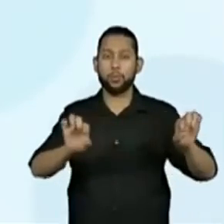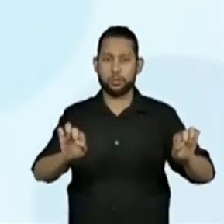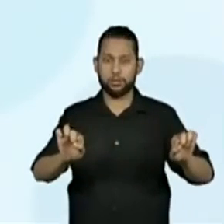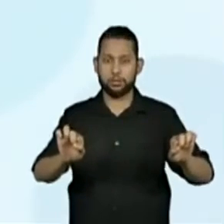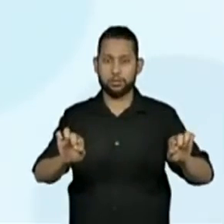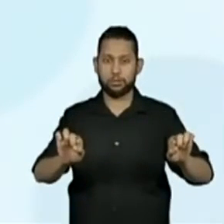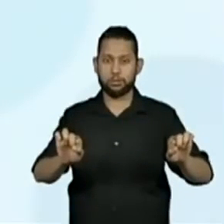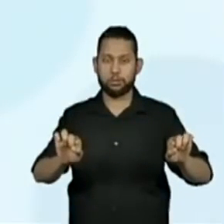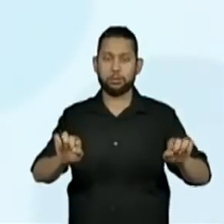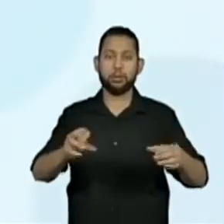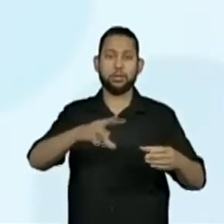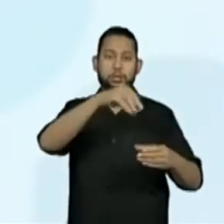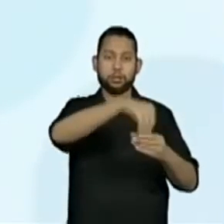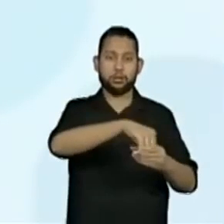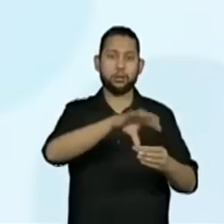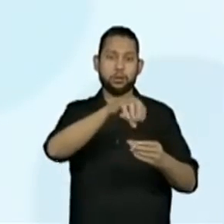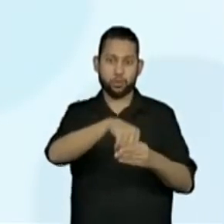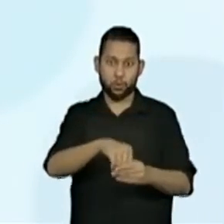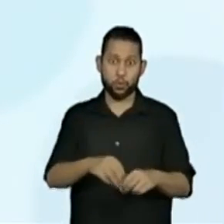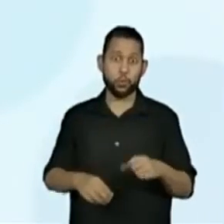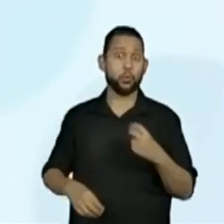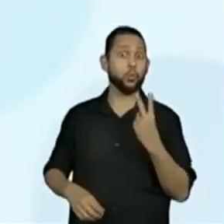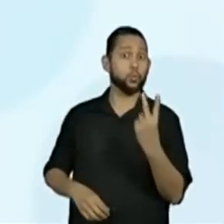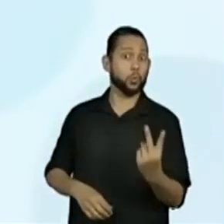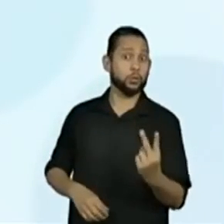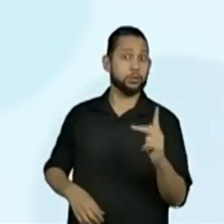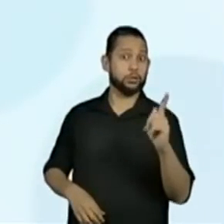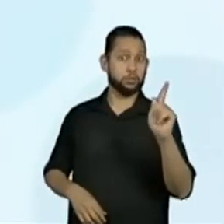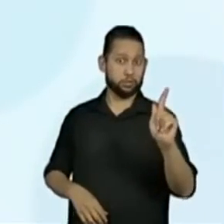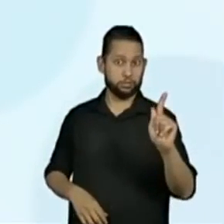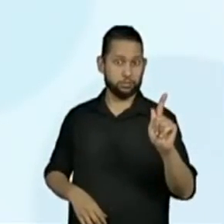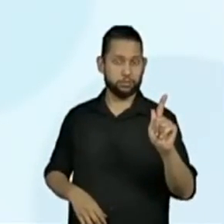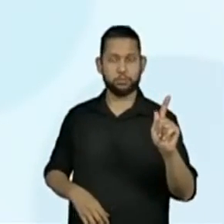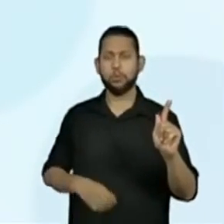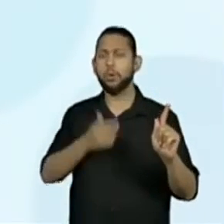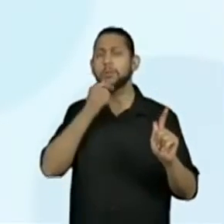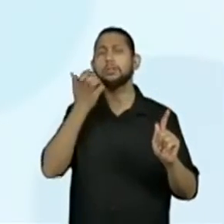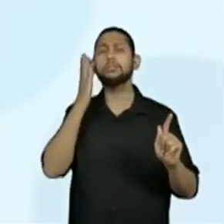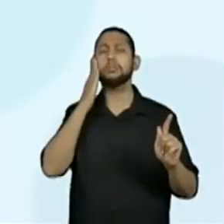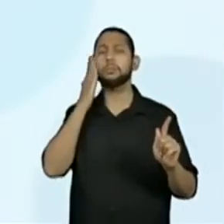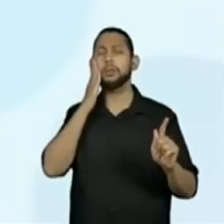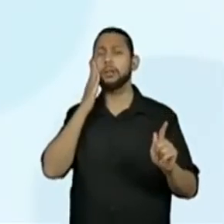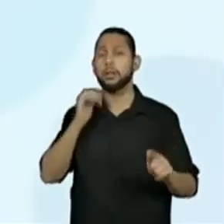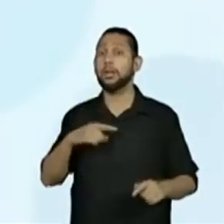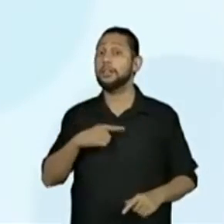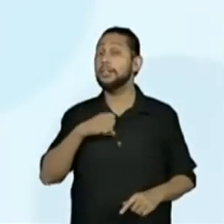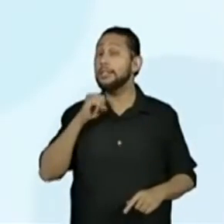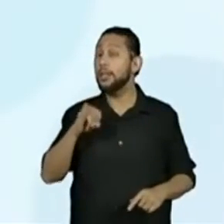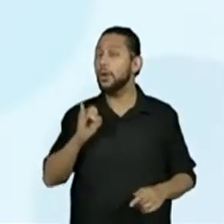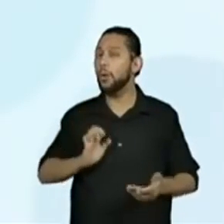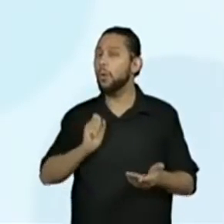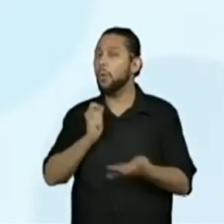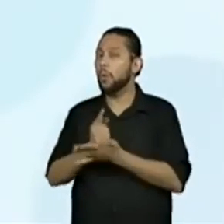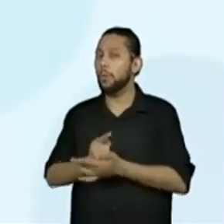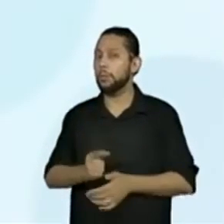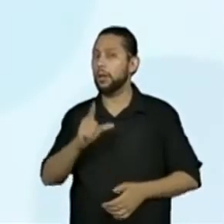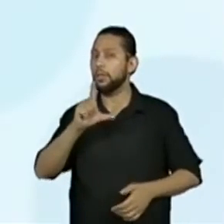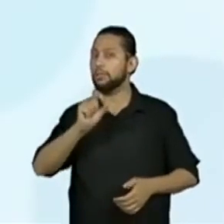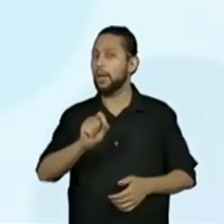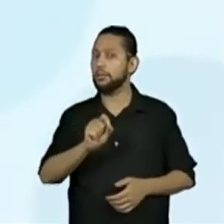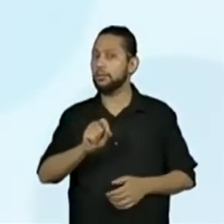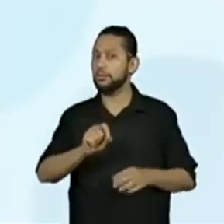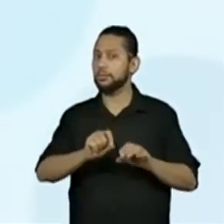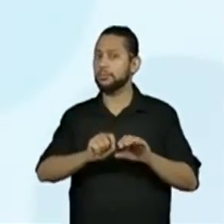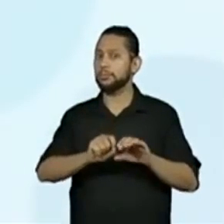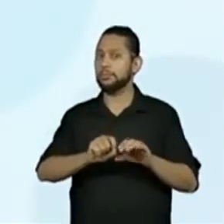quilos e ao final ele quer saber quanto ele vai pagar por